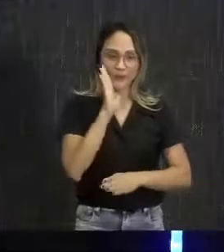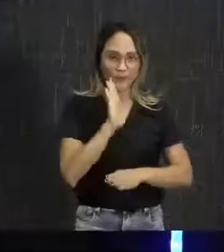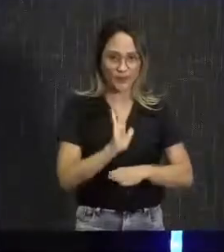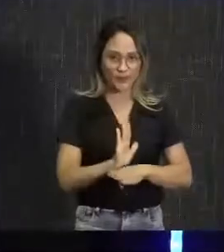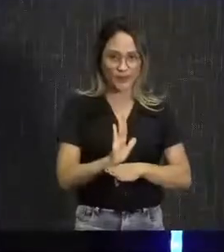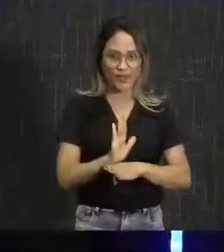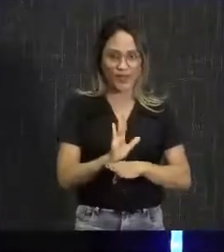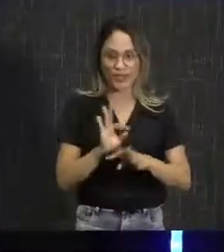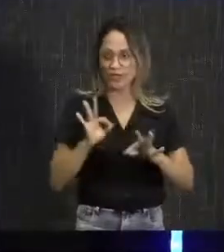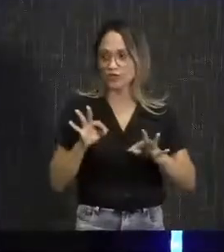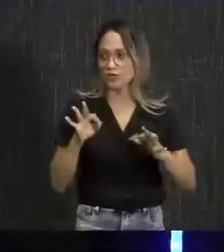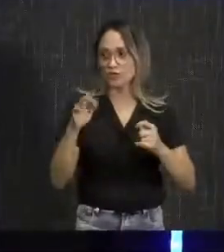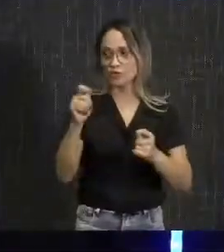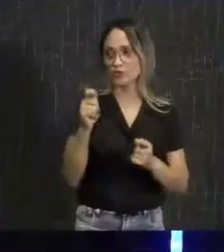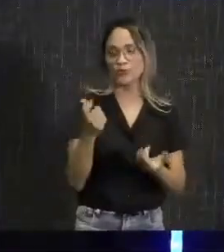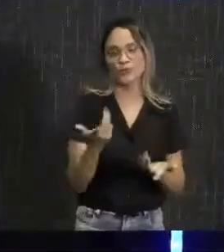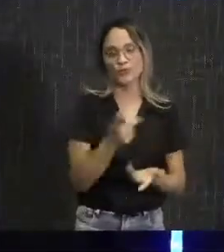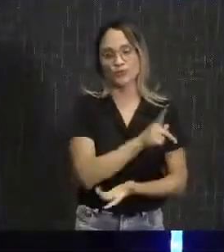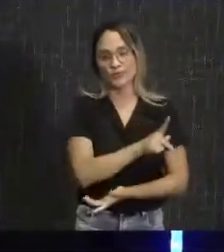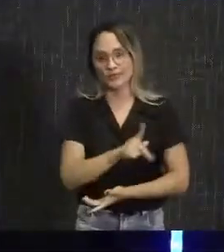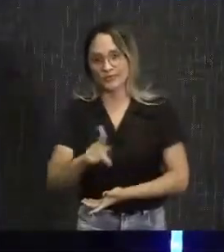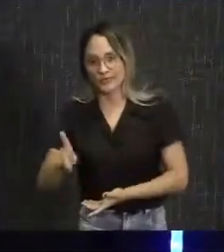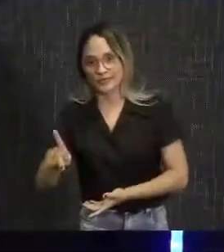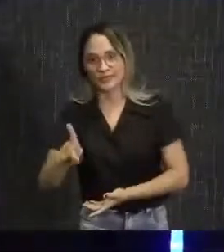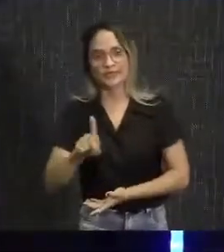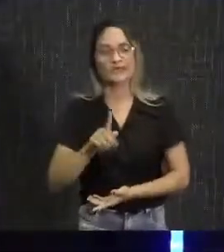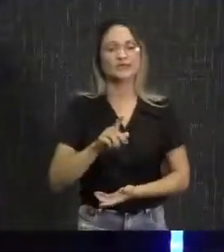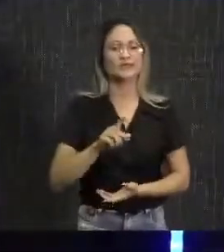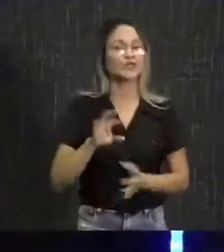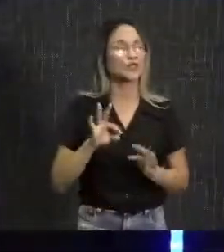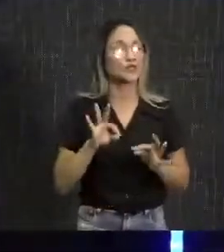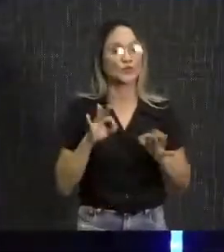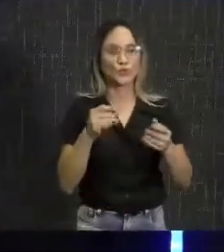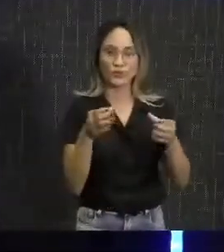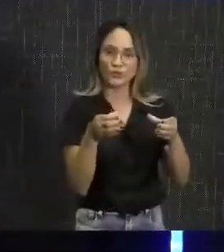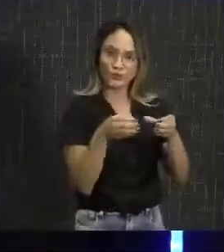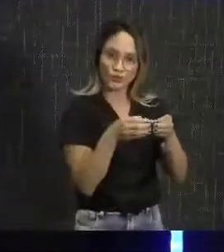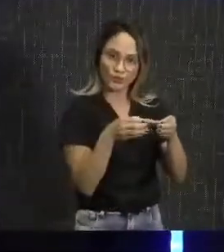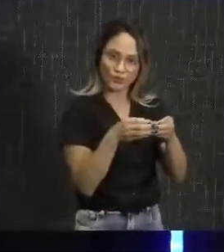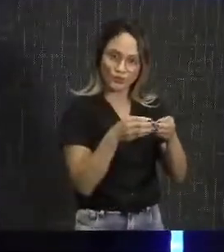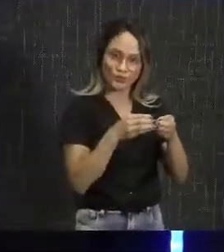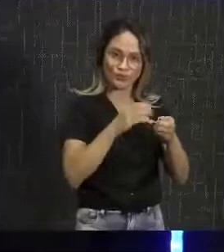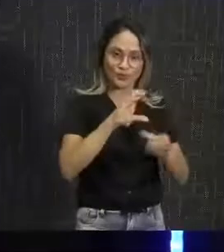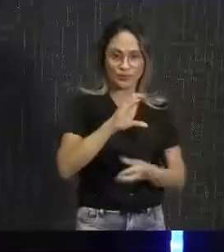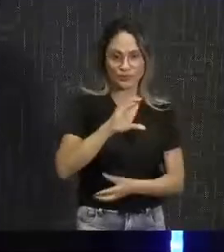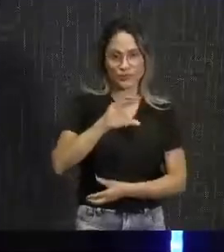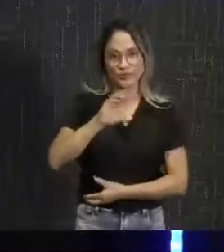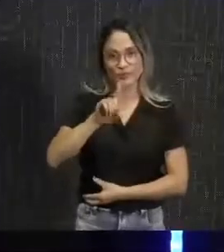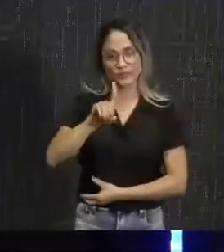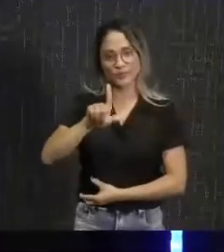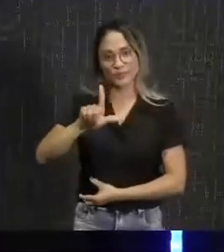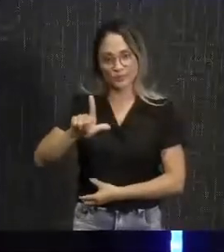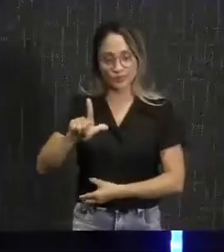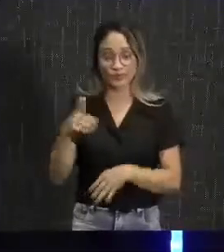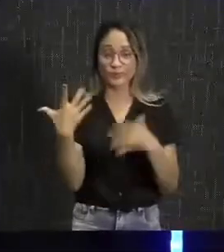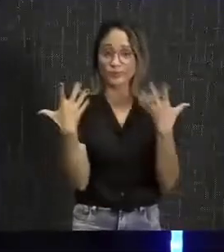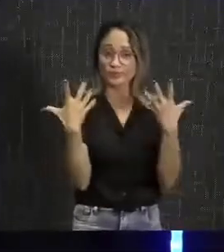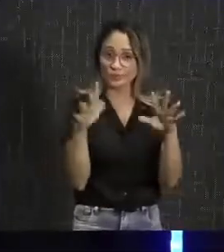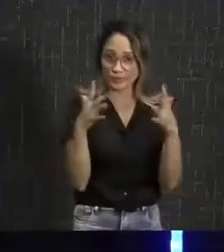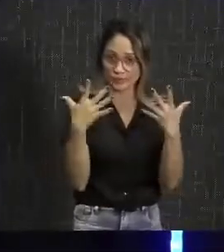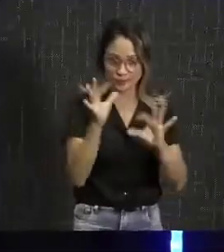Sávio, presidente Evandro, a Ulisses, toda a equipe da CDL. Parabenizar por toda